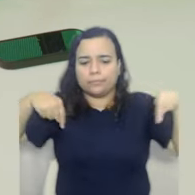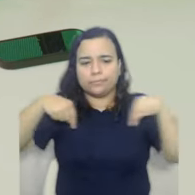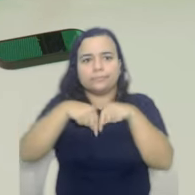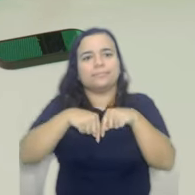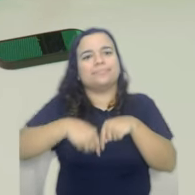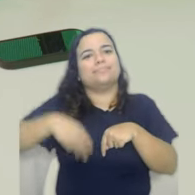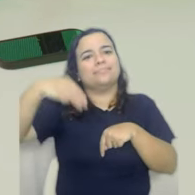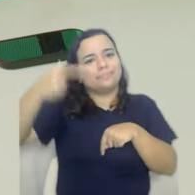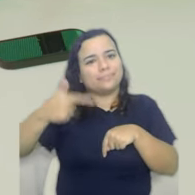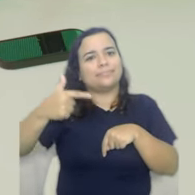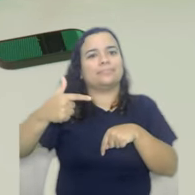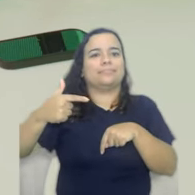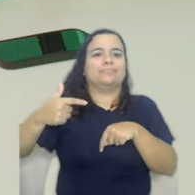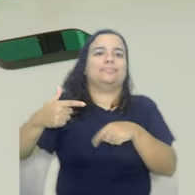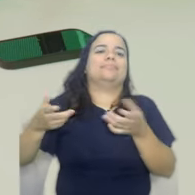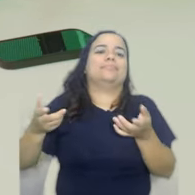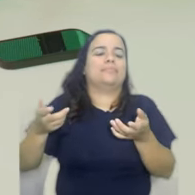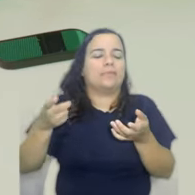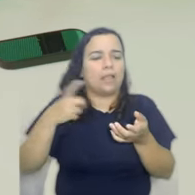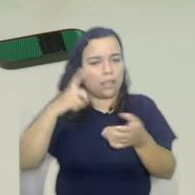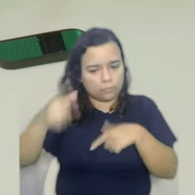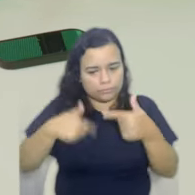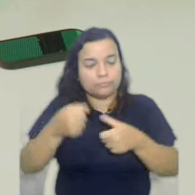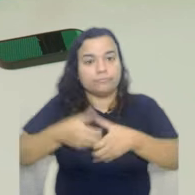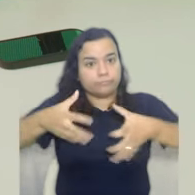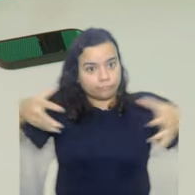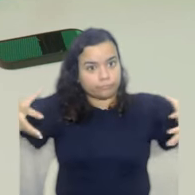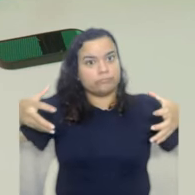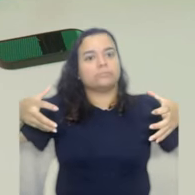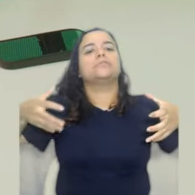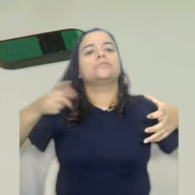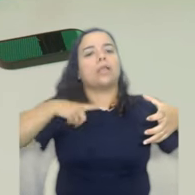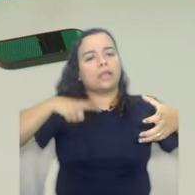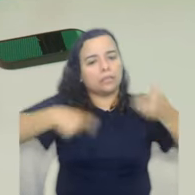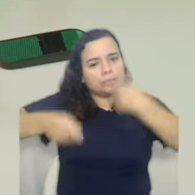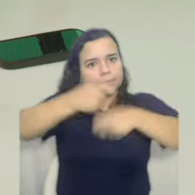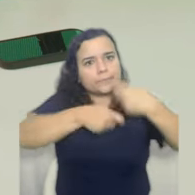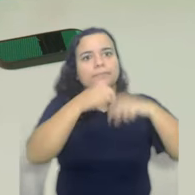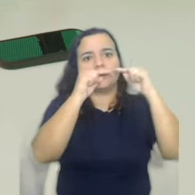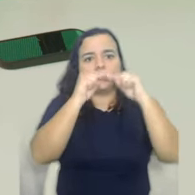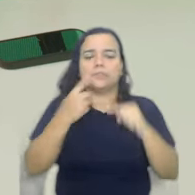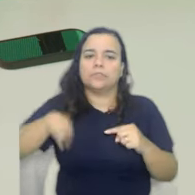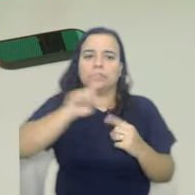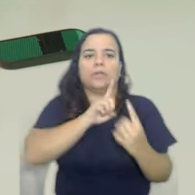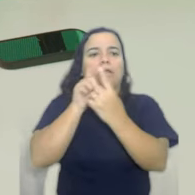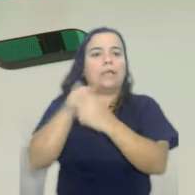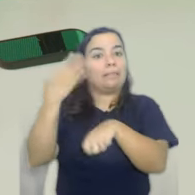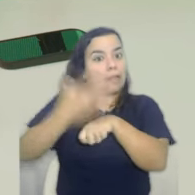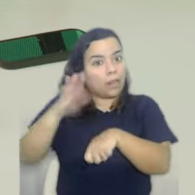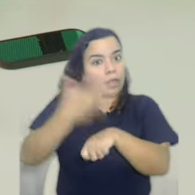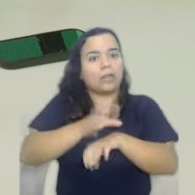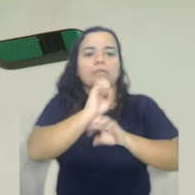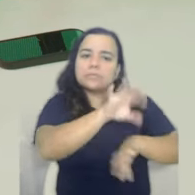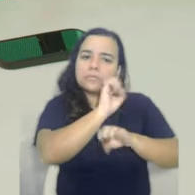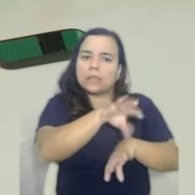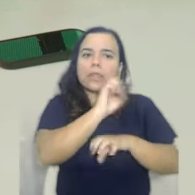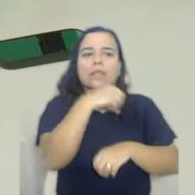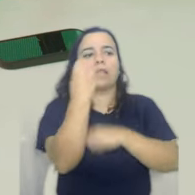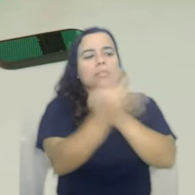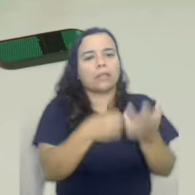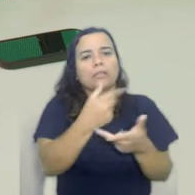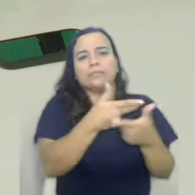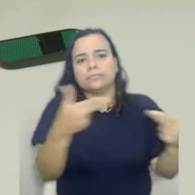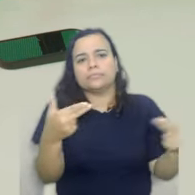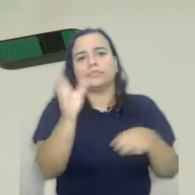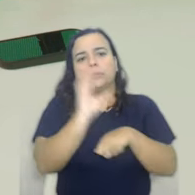é um mercado em grande expansão e tendência que a gente vem atendendo muito porque a gente faz a capacitação prepara fornece todo eh o